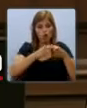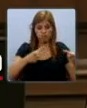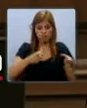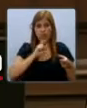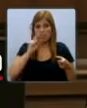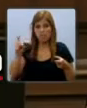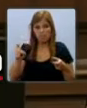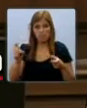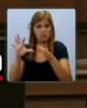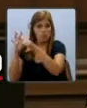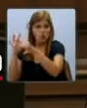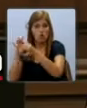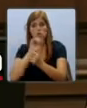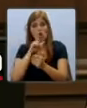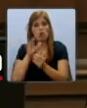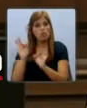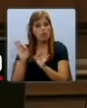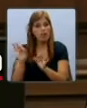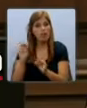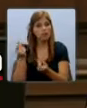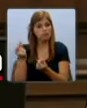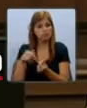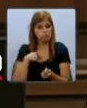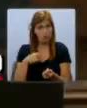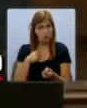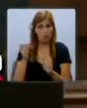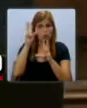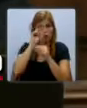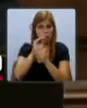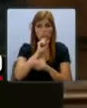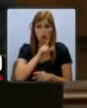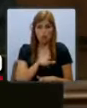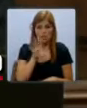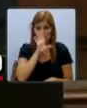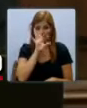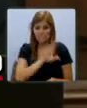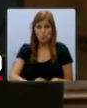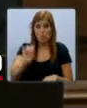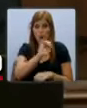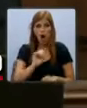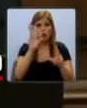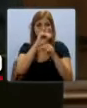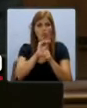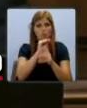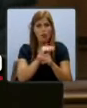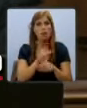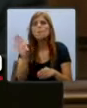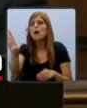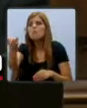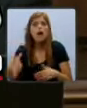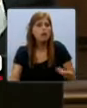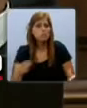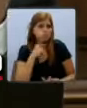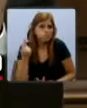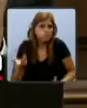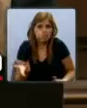dívida subordinada que possa ser elegível como capital próprio do novo banco. Se não for um novo banco, não há mais ninguém que eu conheça